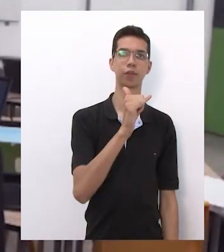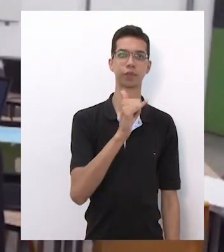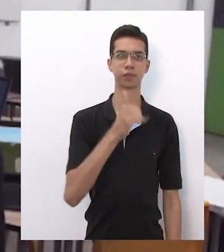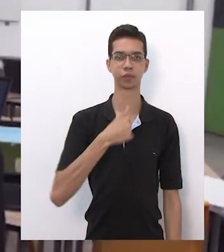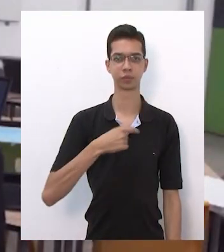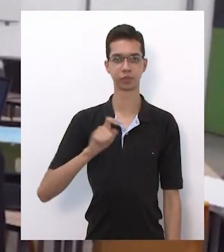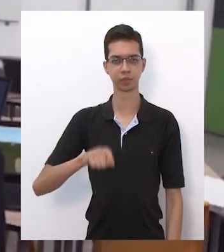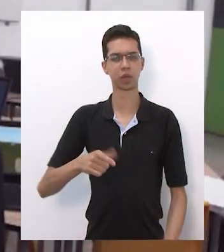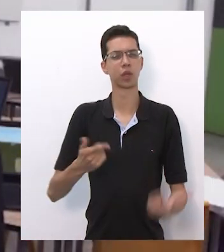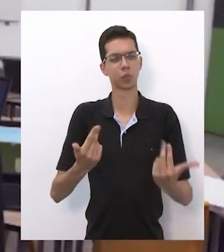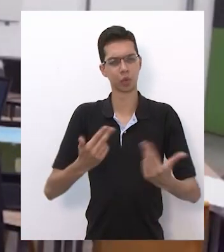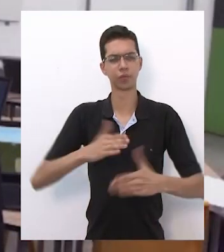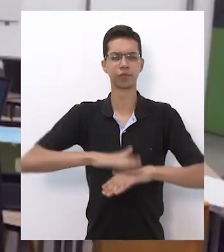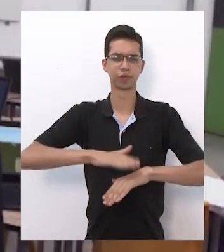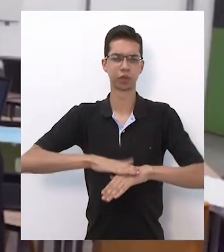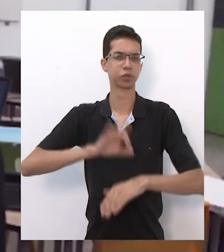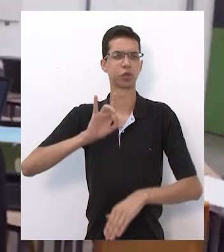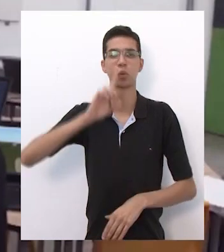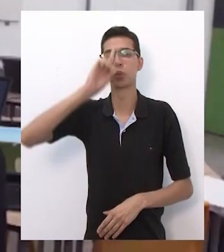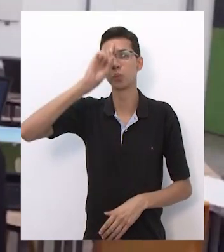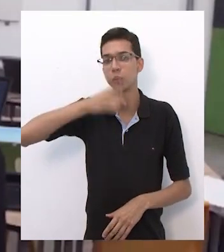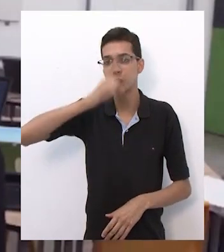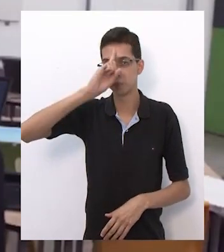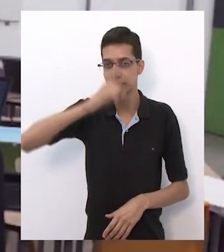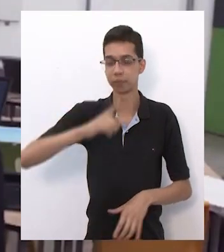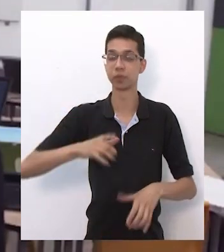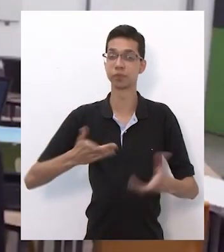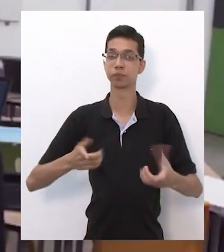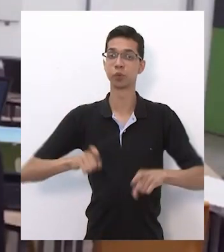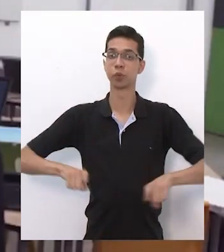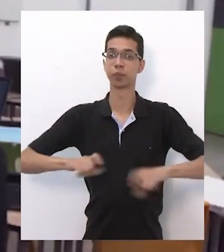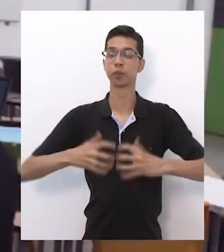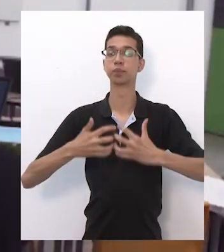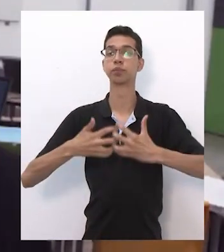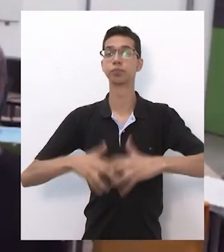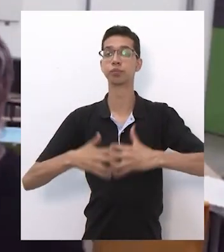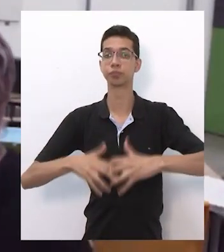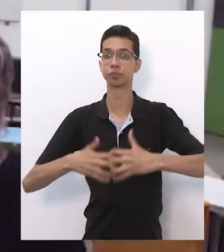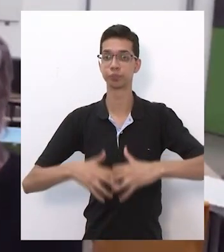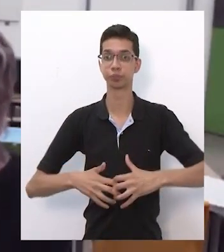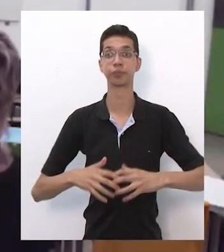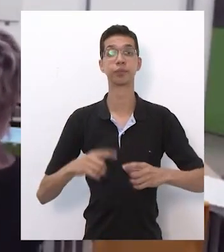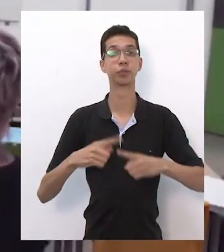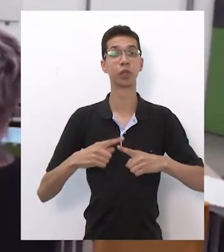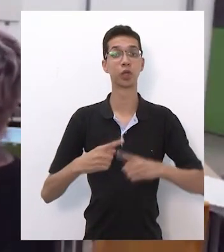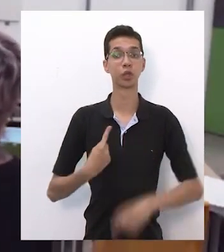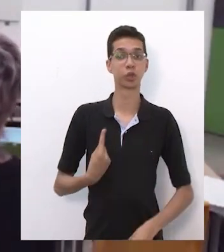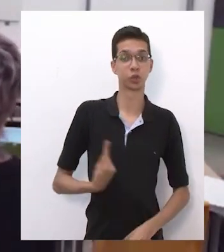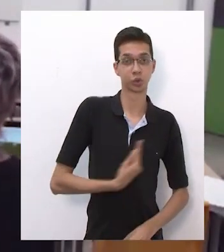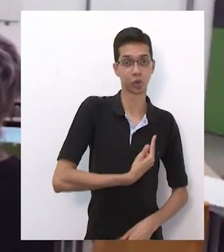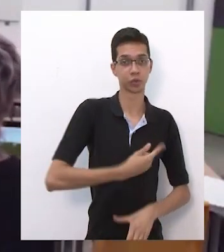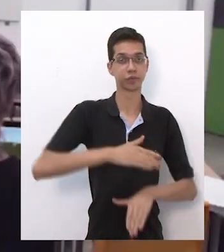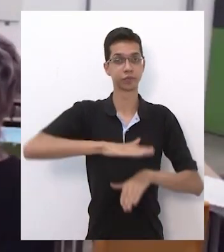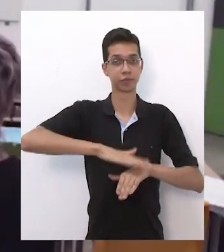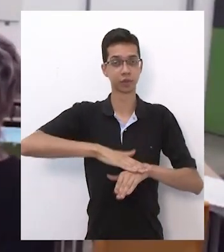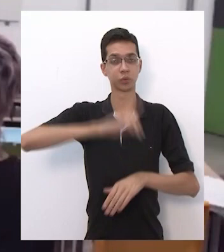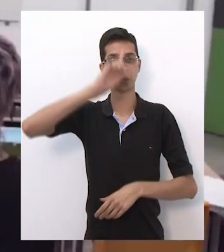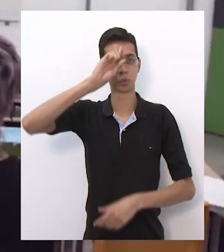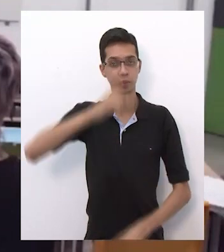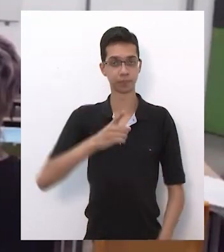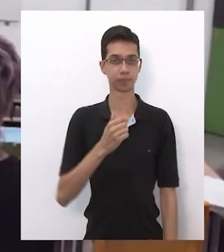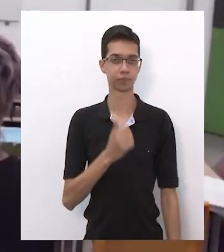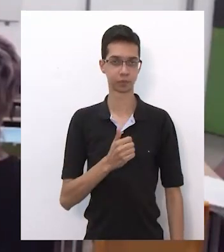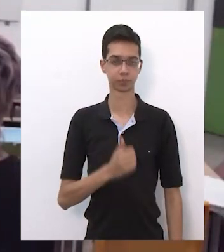É só o comando. Então, as máquinas funcionam dessa maneira. Elas só funcionam através da nossa, quando nós damos um comando